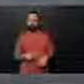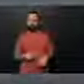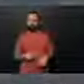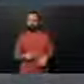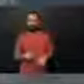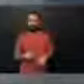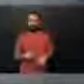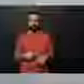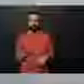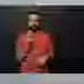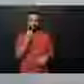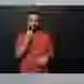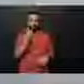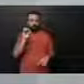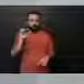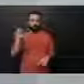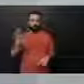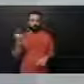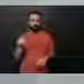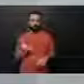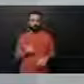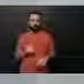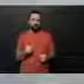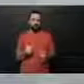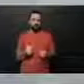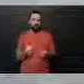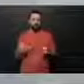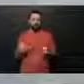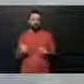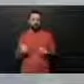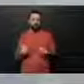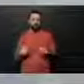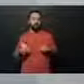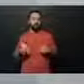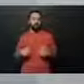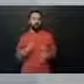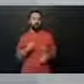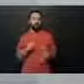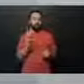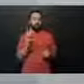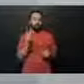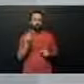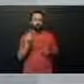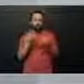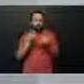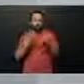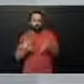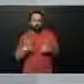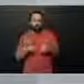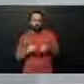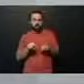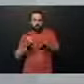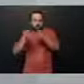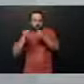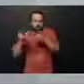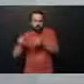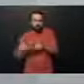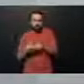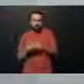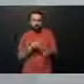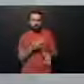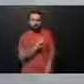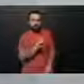200. Para formar 200, eu preciso de 2 placas da centena, porque 100,